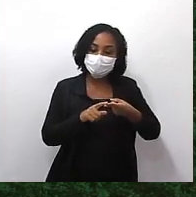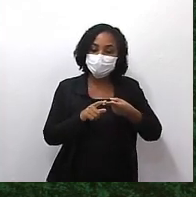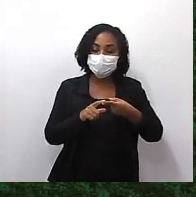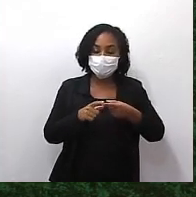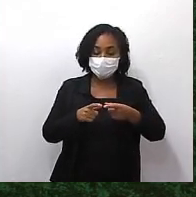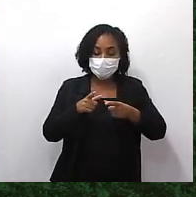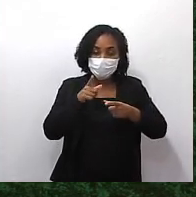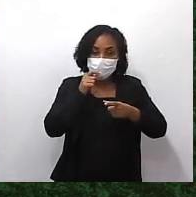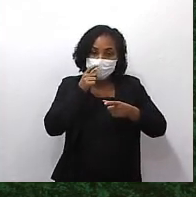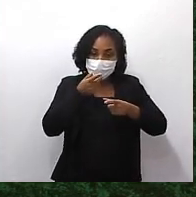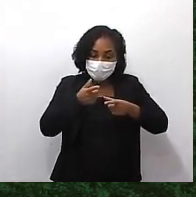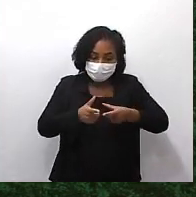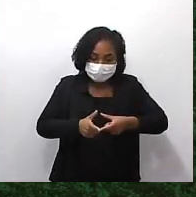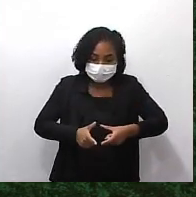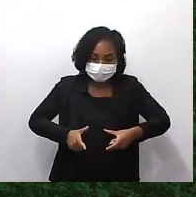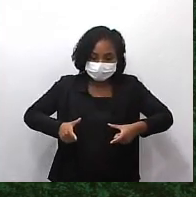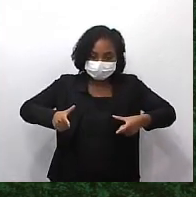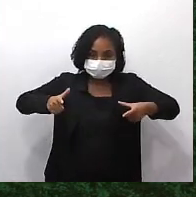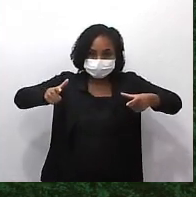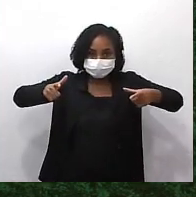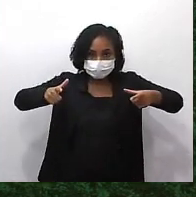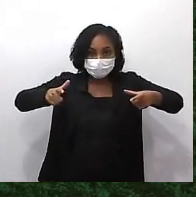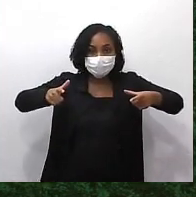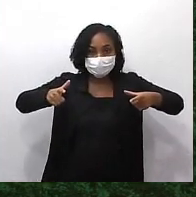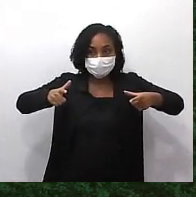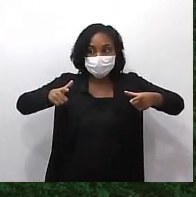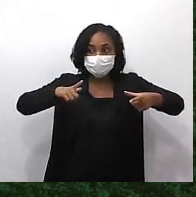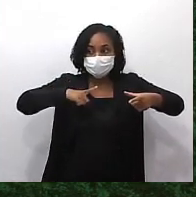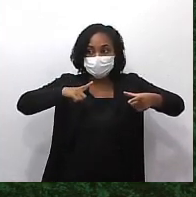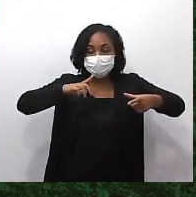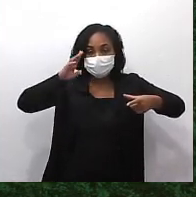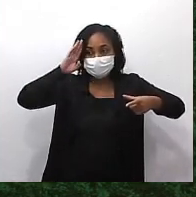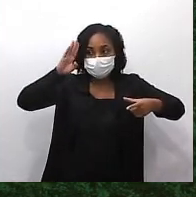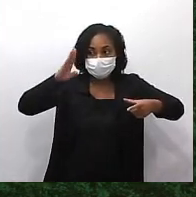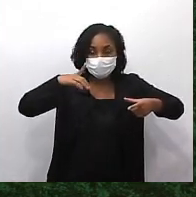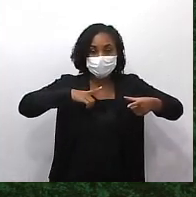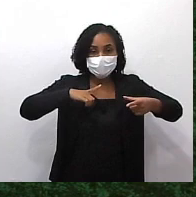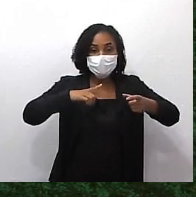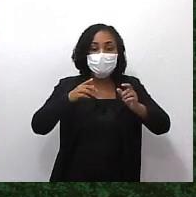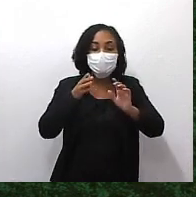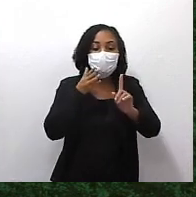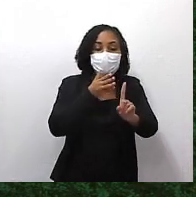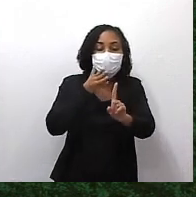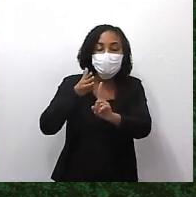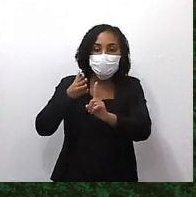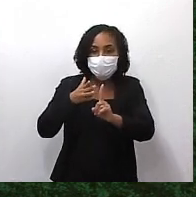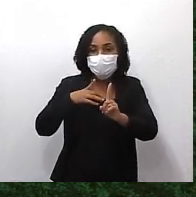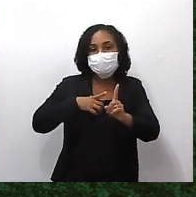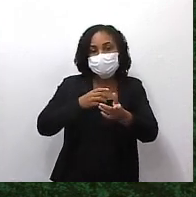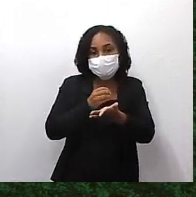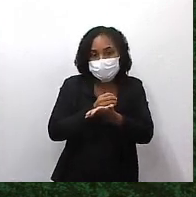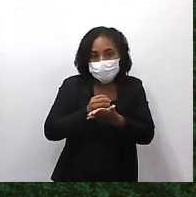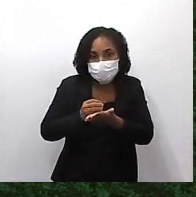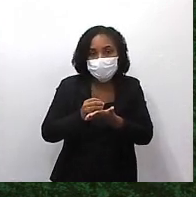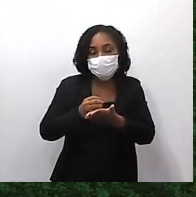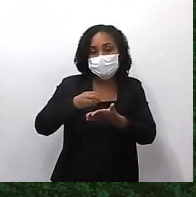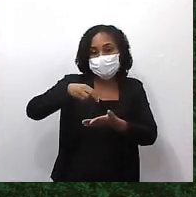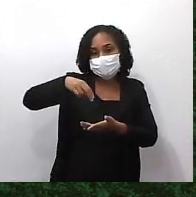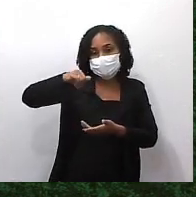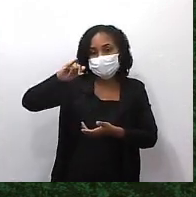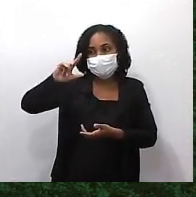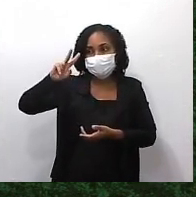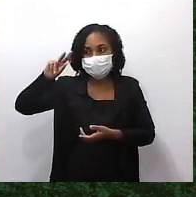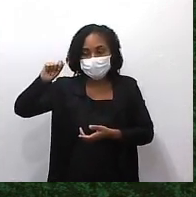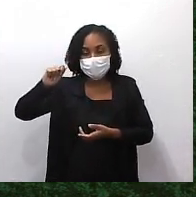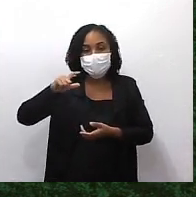volume de água do mundo. Ainda uma das mais preservadas, né? Tem origem em regime nival e devido à